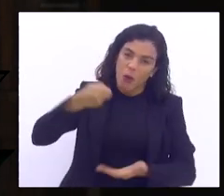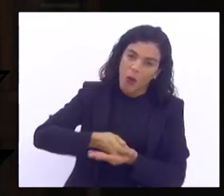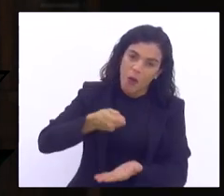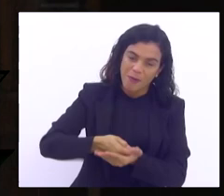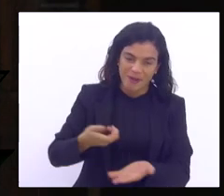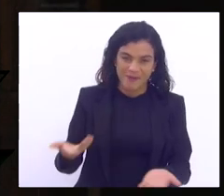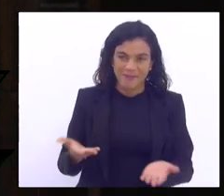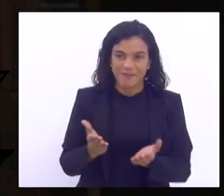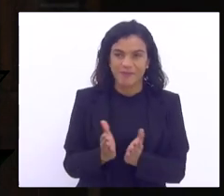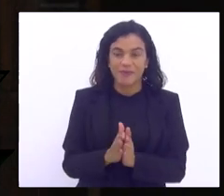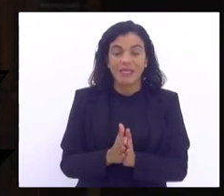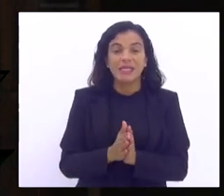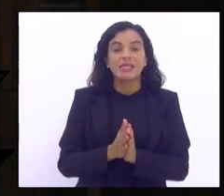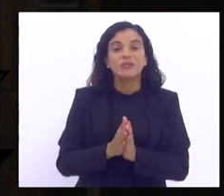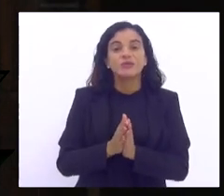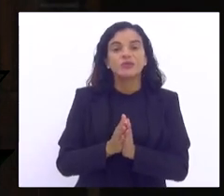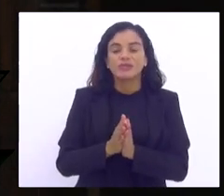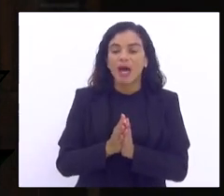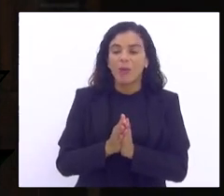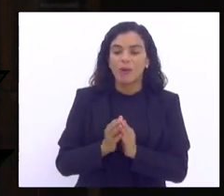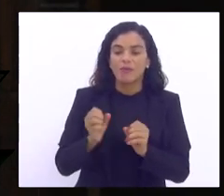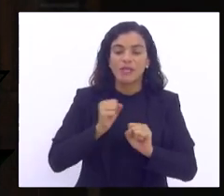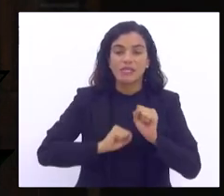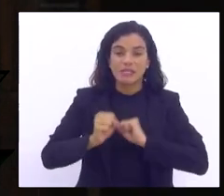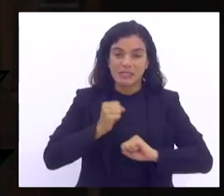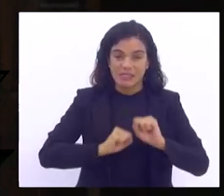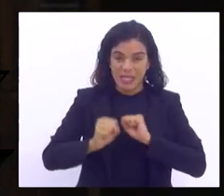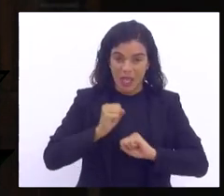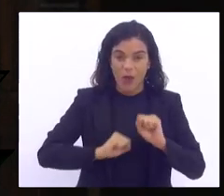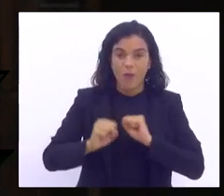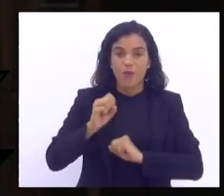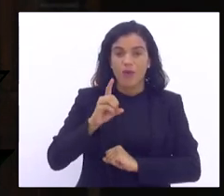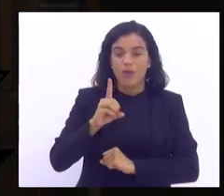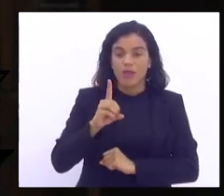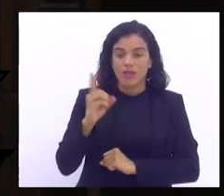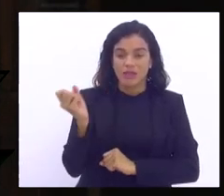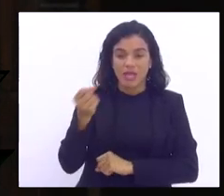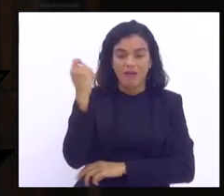O que diz lá? O Salmo 139 de Davi. Belíssimo, né?